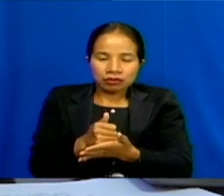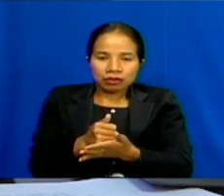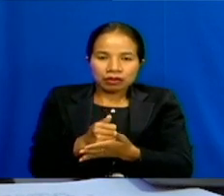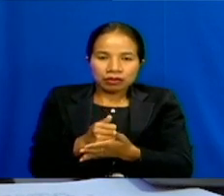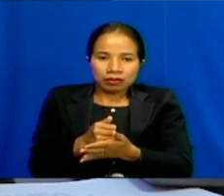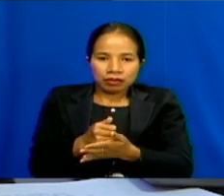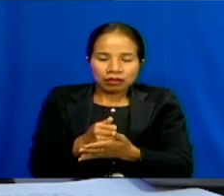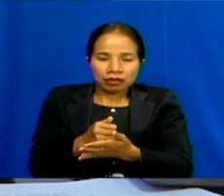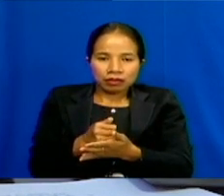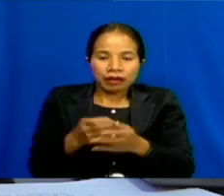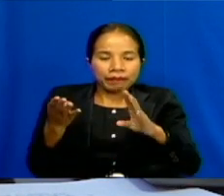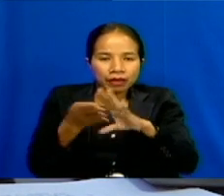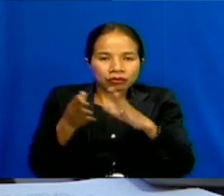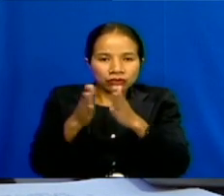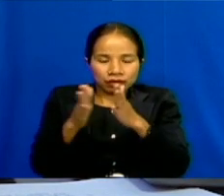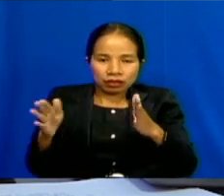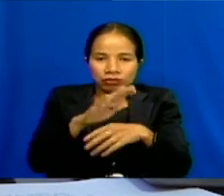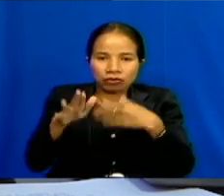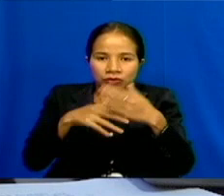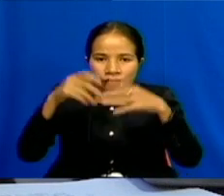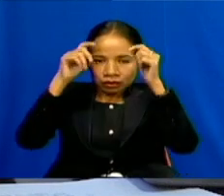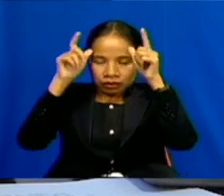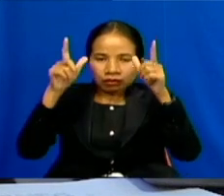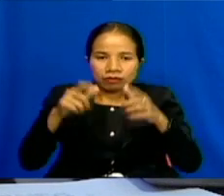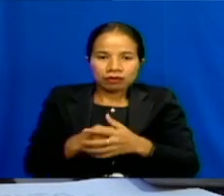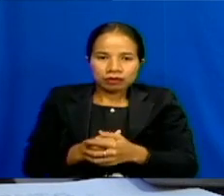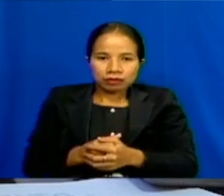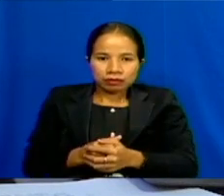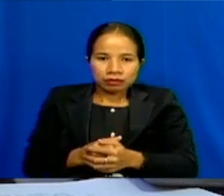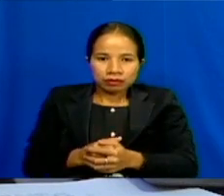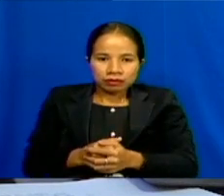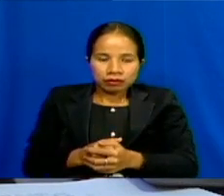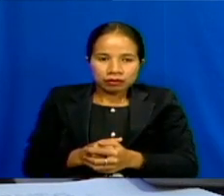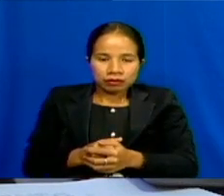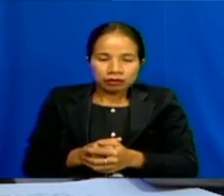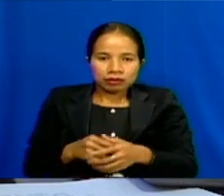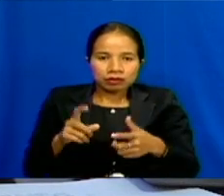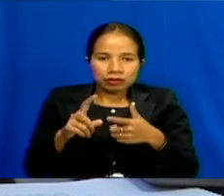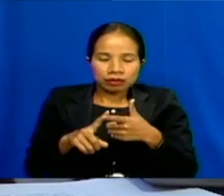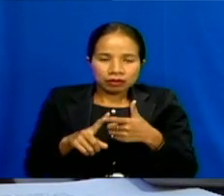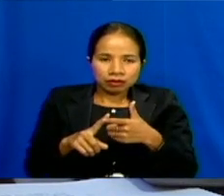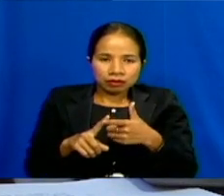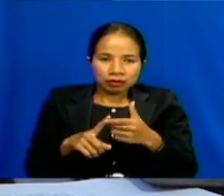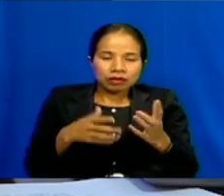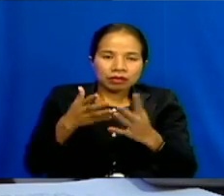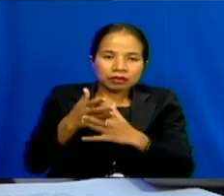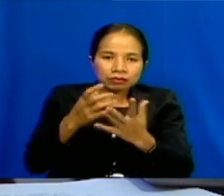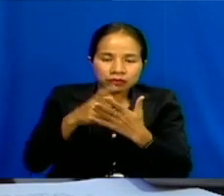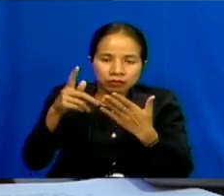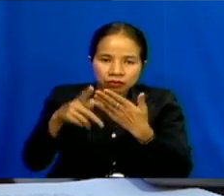médio Sira e território toma. O empresa hamutu sanulu resenhitu nebe asi suba programa ida